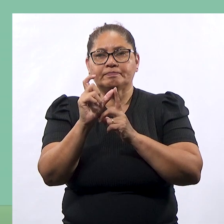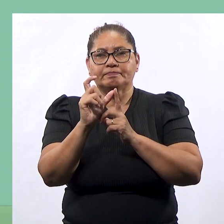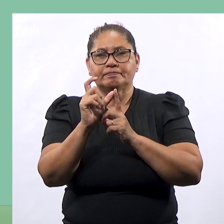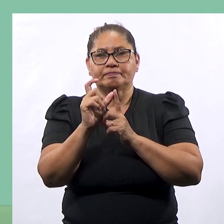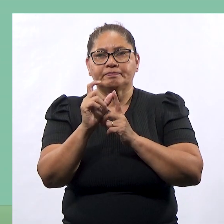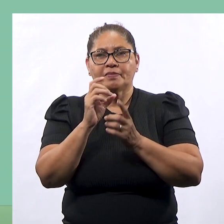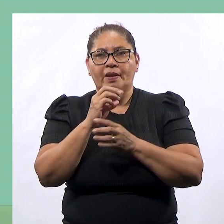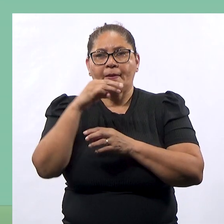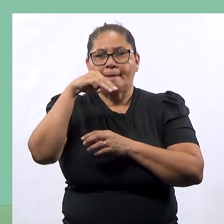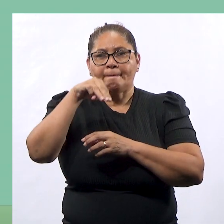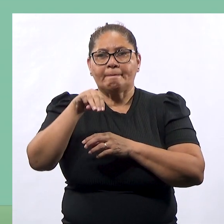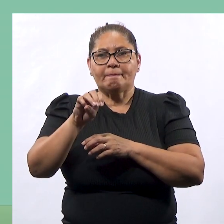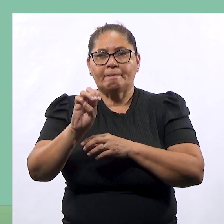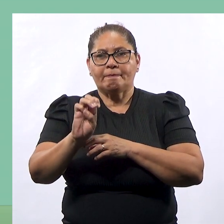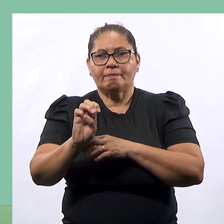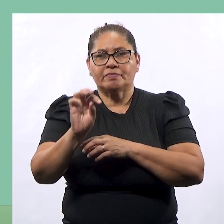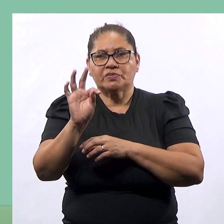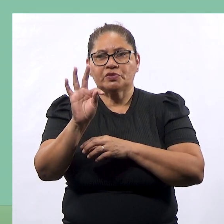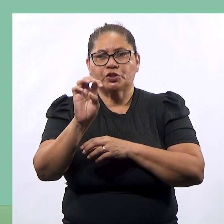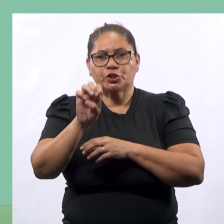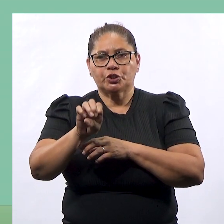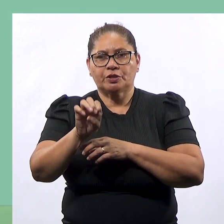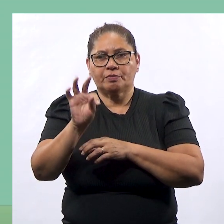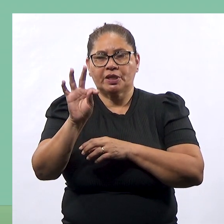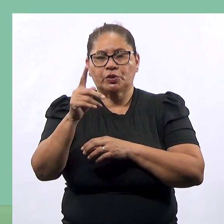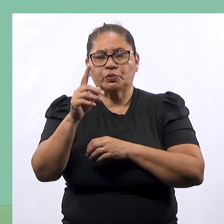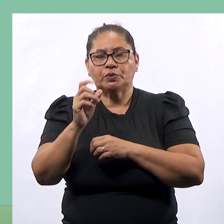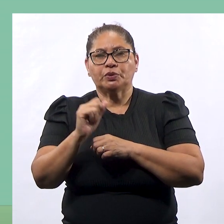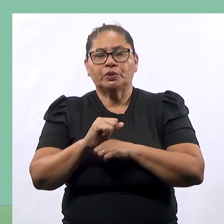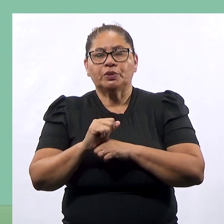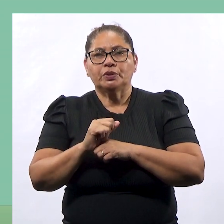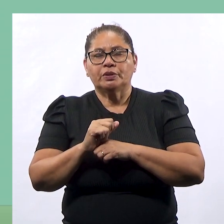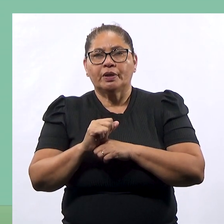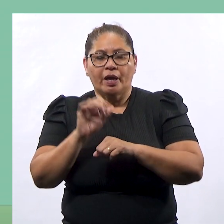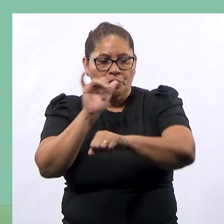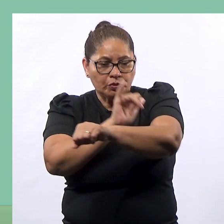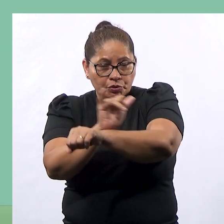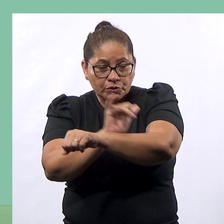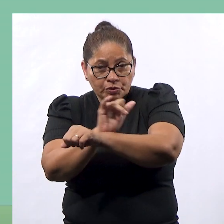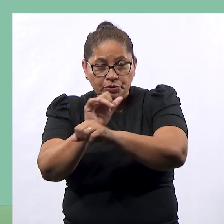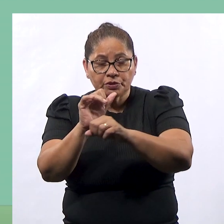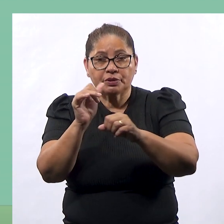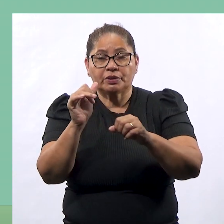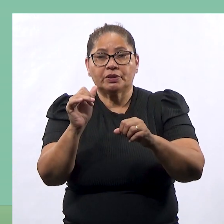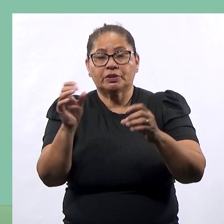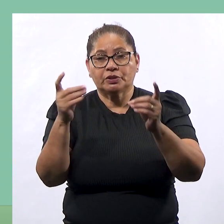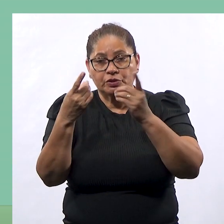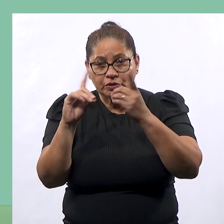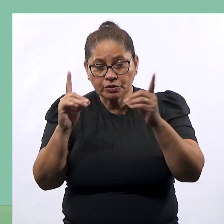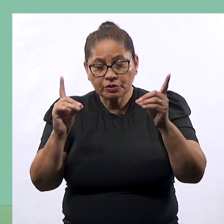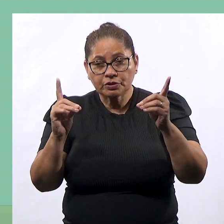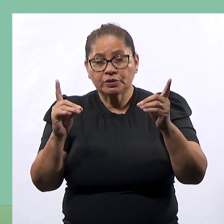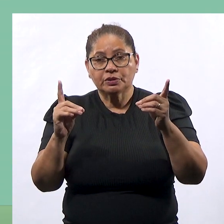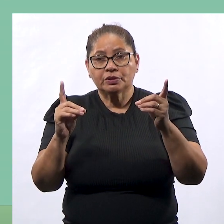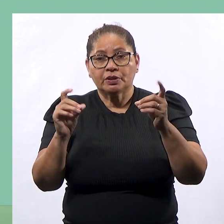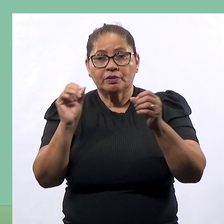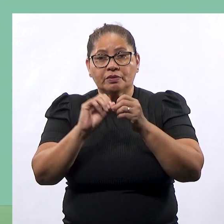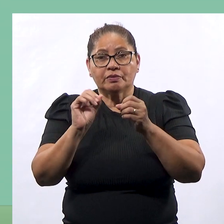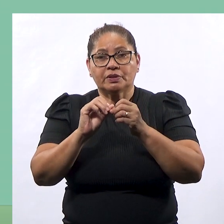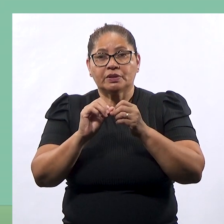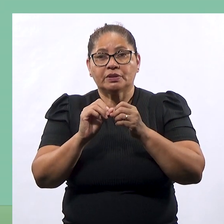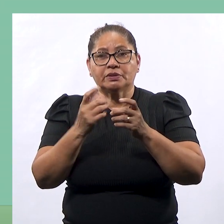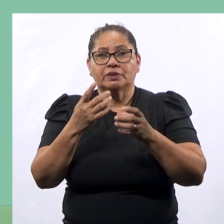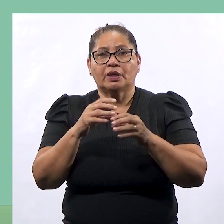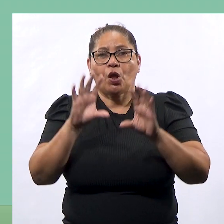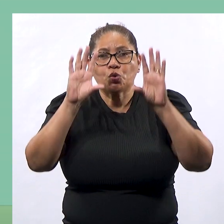palavras é essa? O Mentimeter é um instrumento, é uma estratégia didática, é um recurso usado para a gente